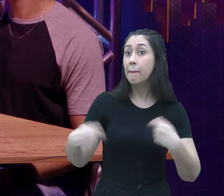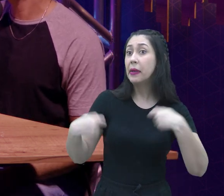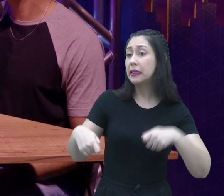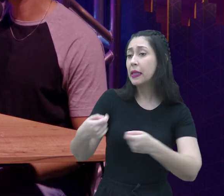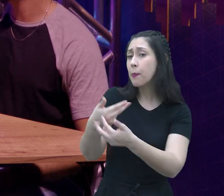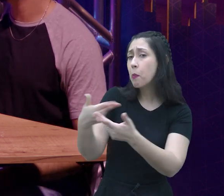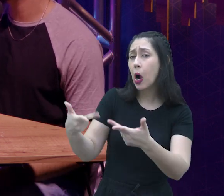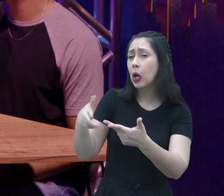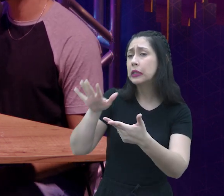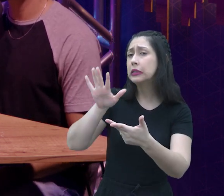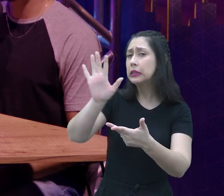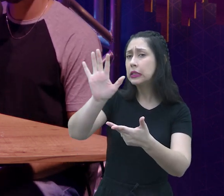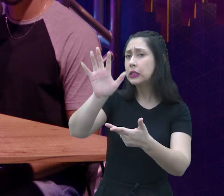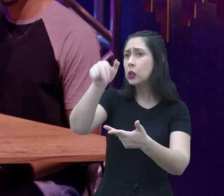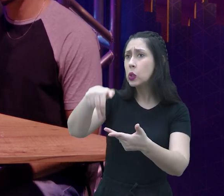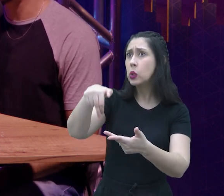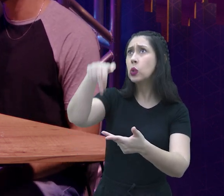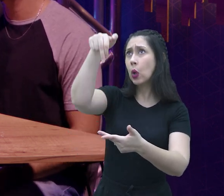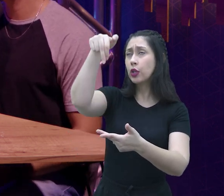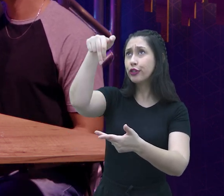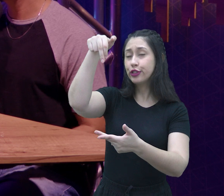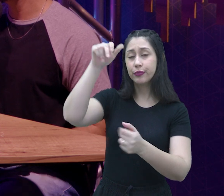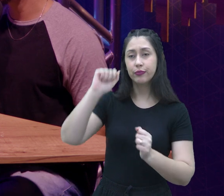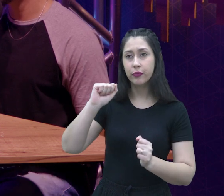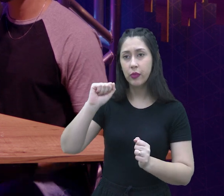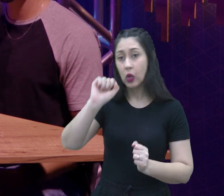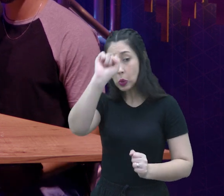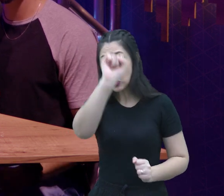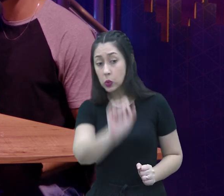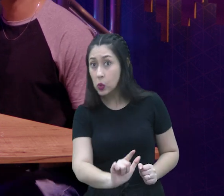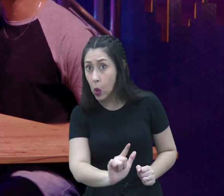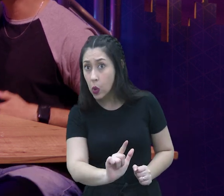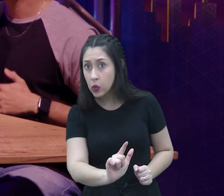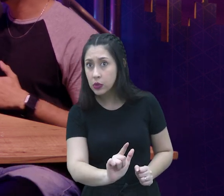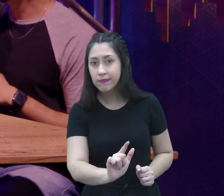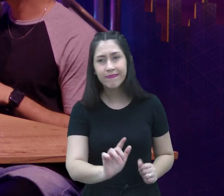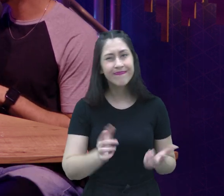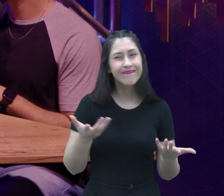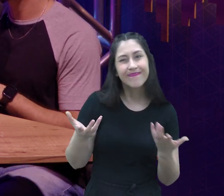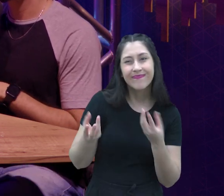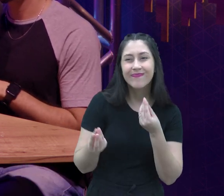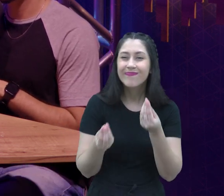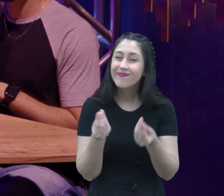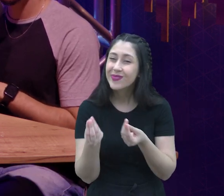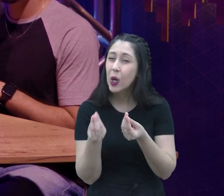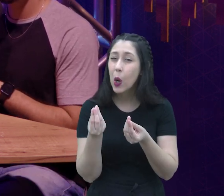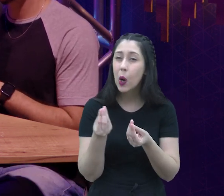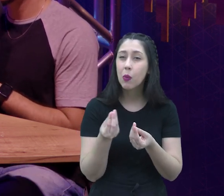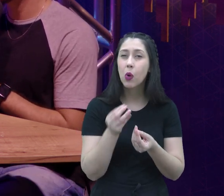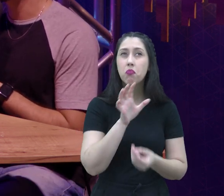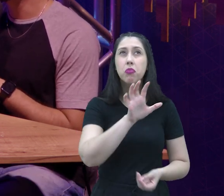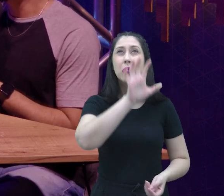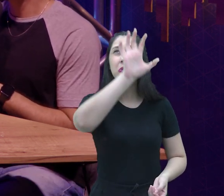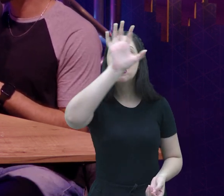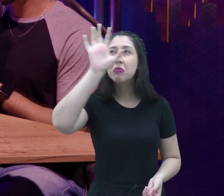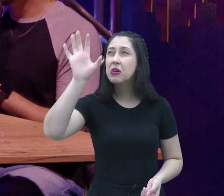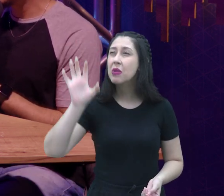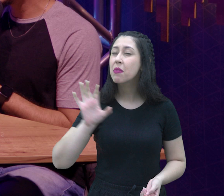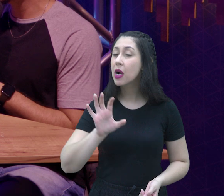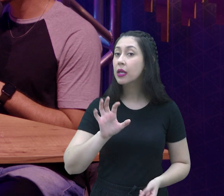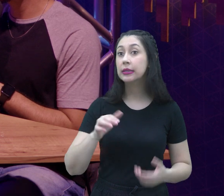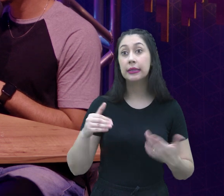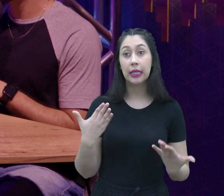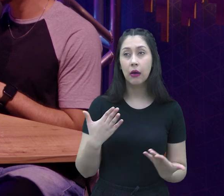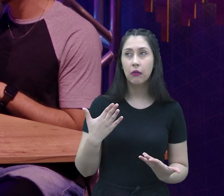muito específica lá para a região norte do país, para a região sul, como que tá em cada estado. Então ele